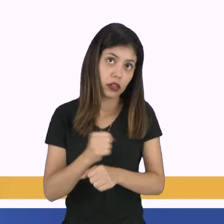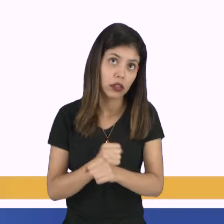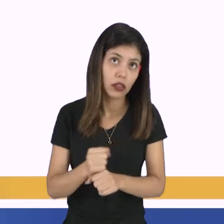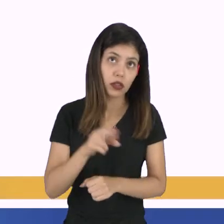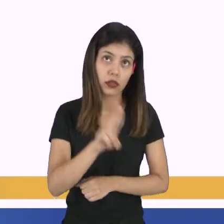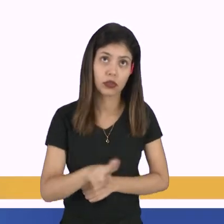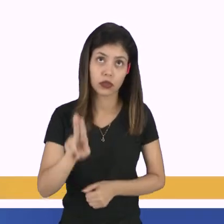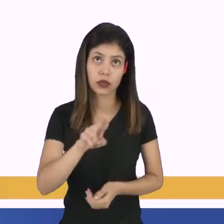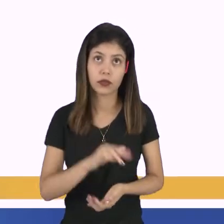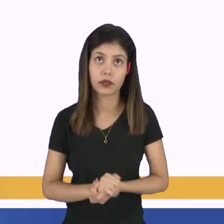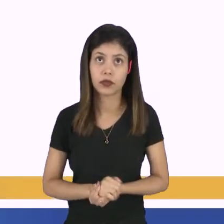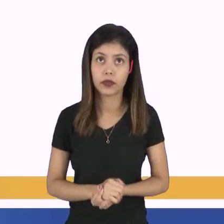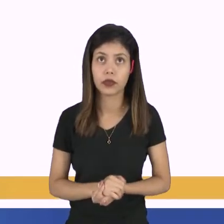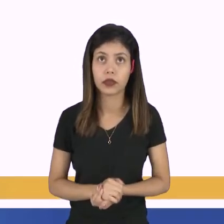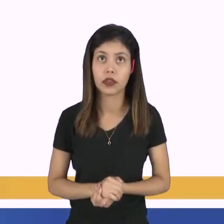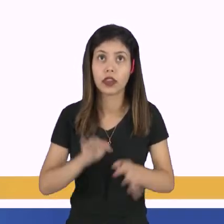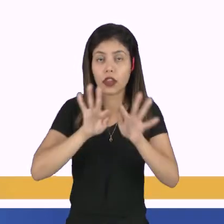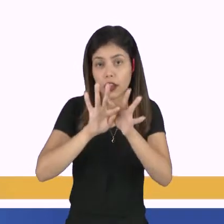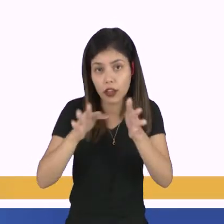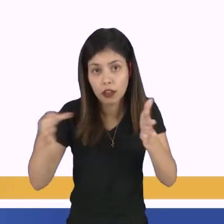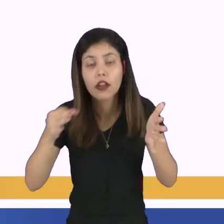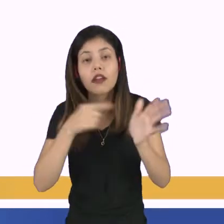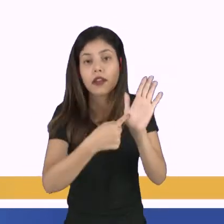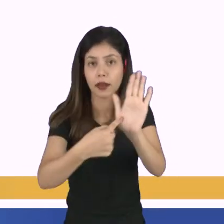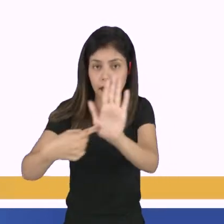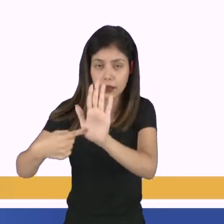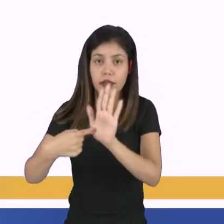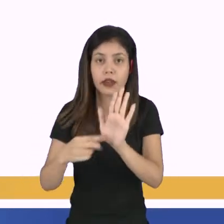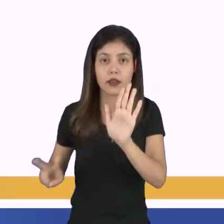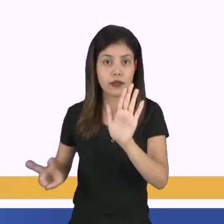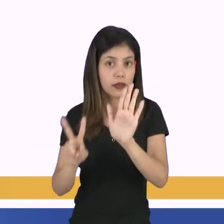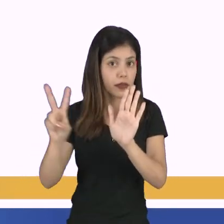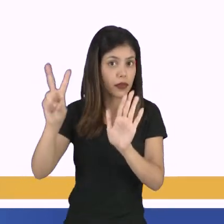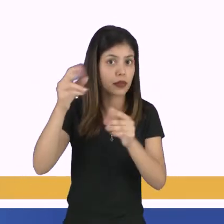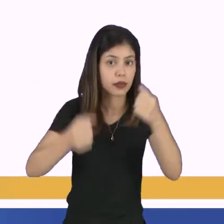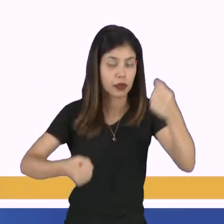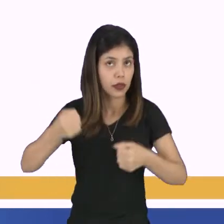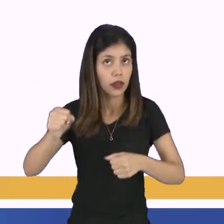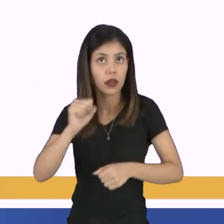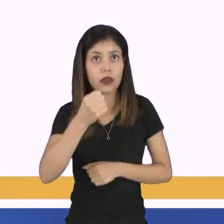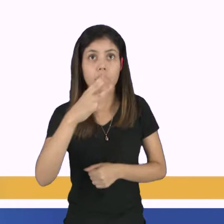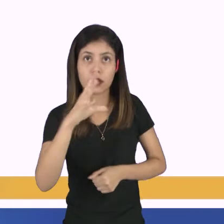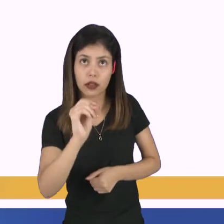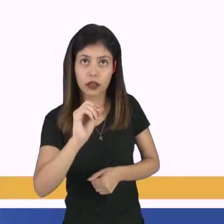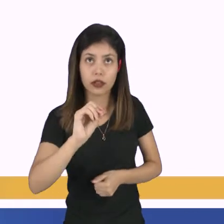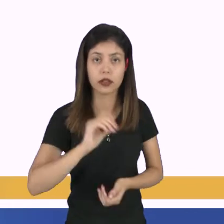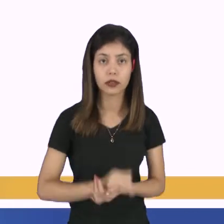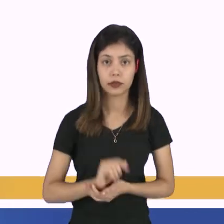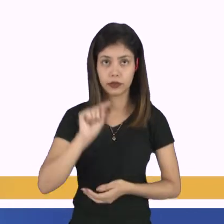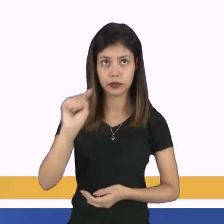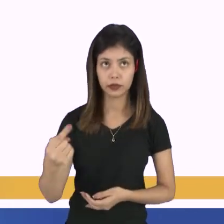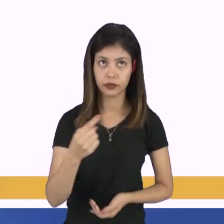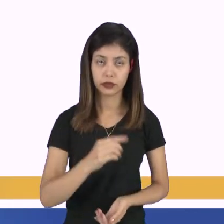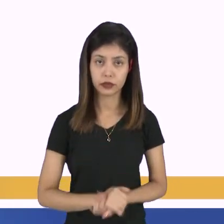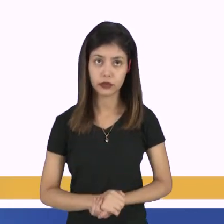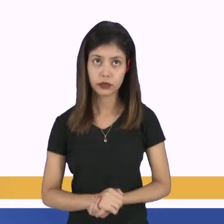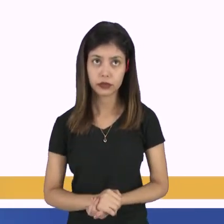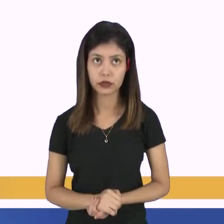de uso, a fórmula que vai representar o valor do carro vai ser 80 mil,